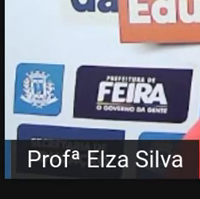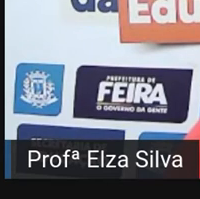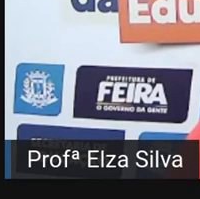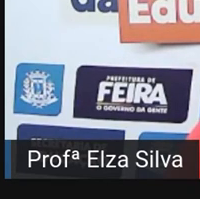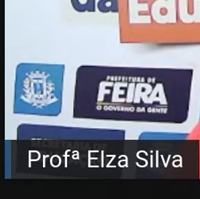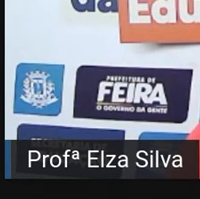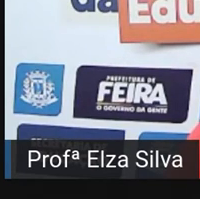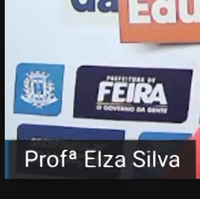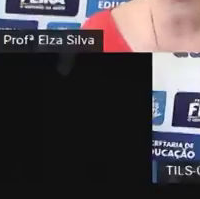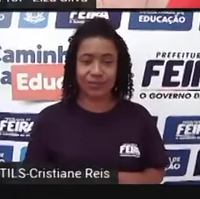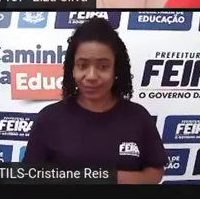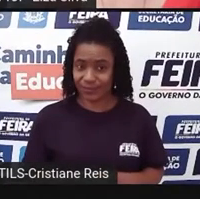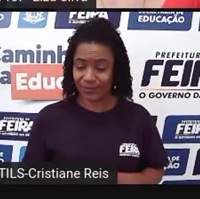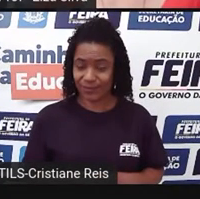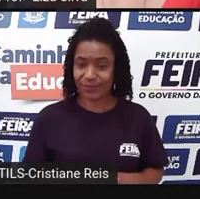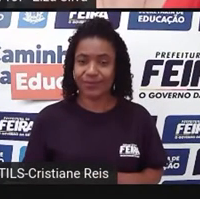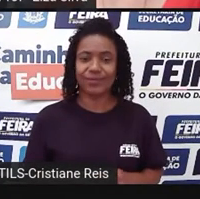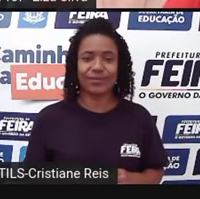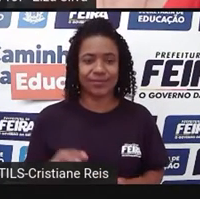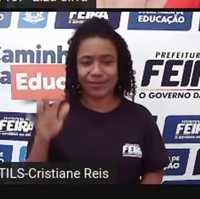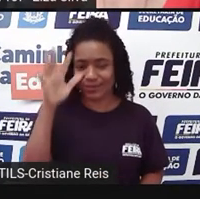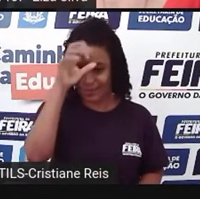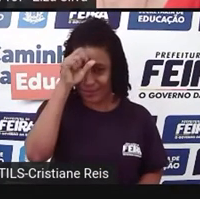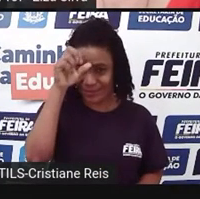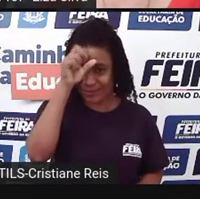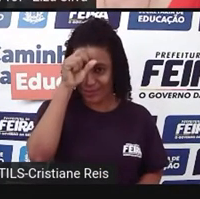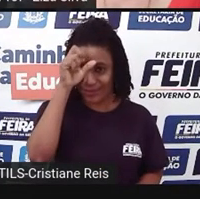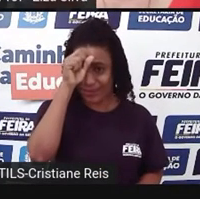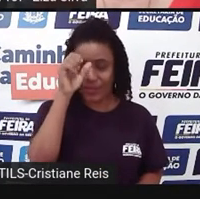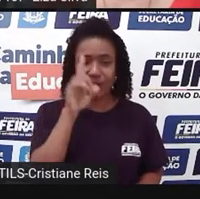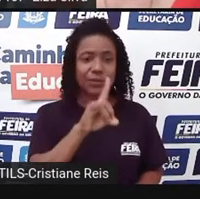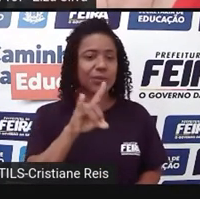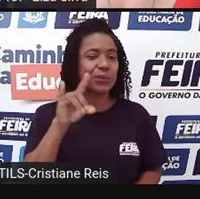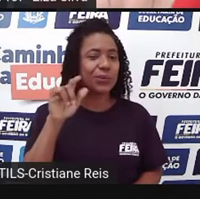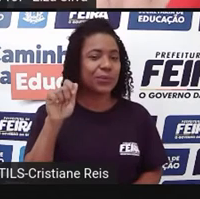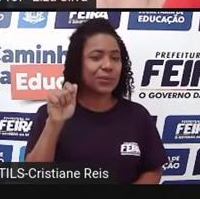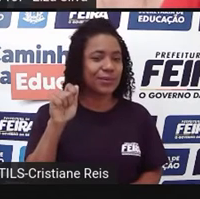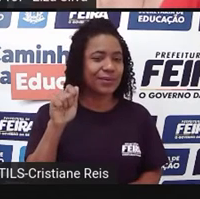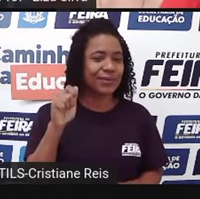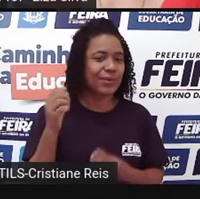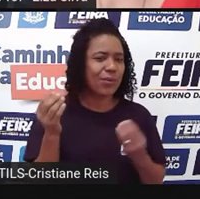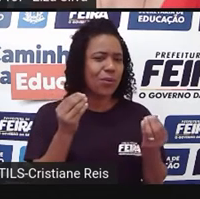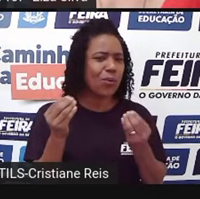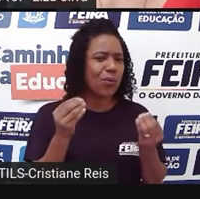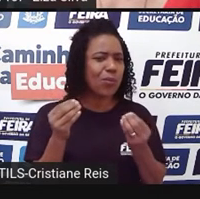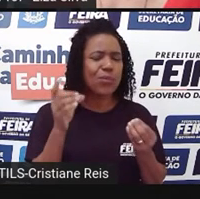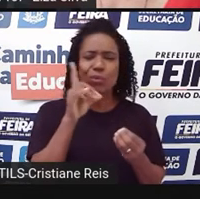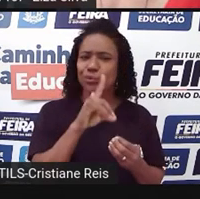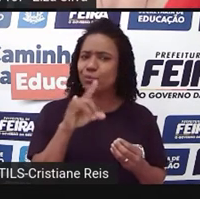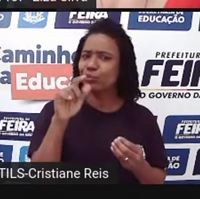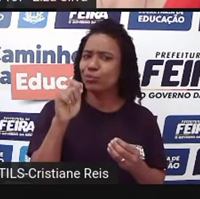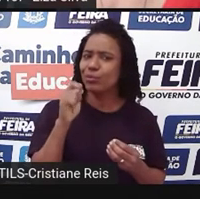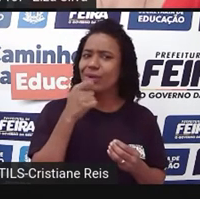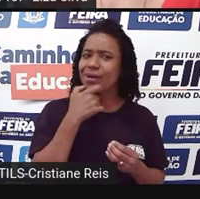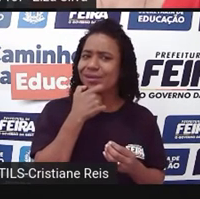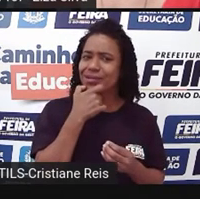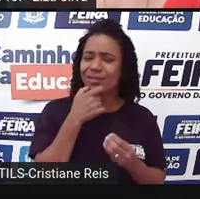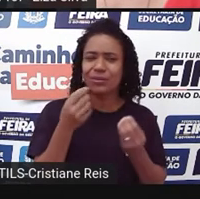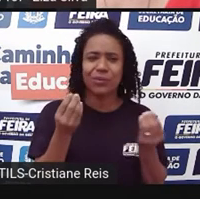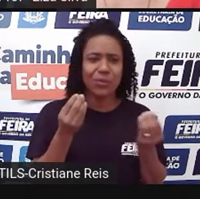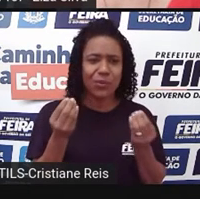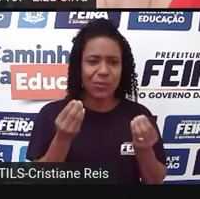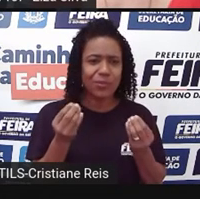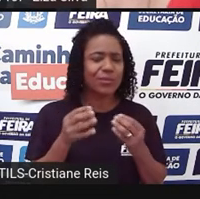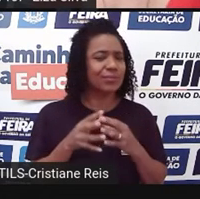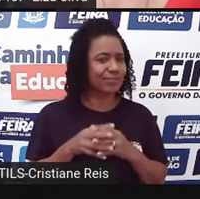é mais uma aprendizagem que a respeito das datas em inglês por que que eu trago as datas né que a gente